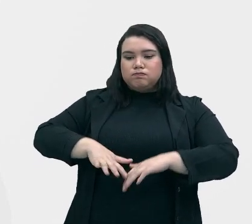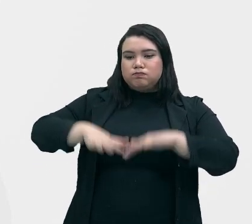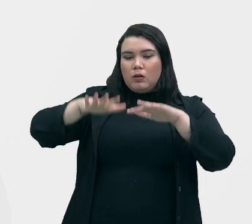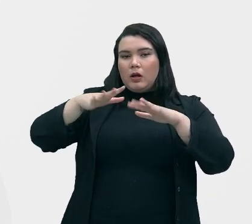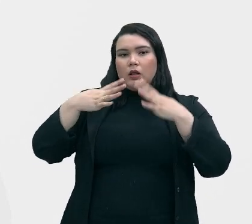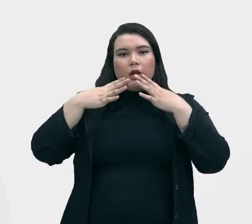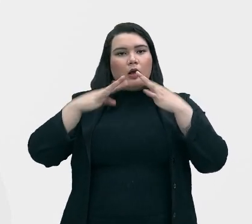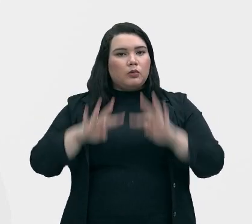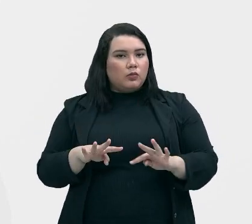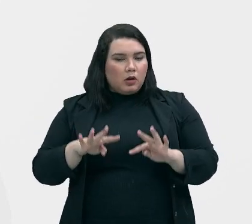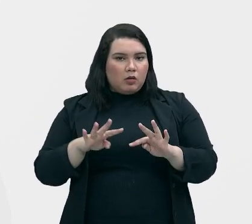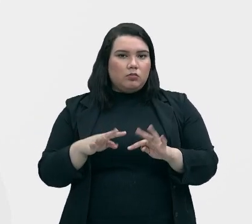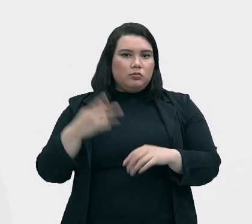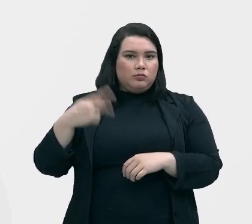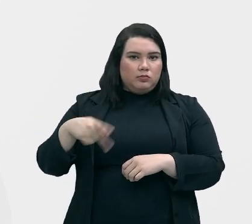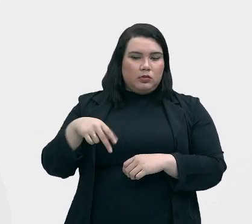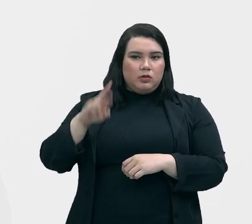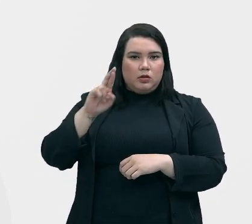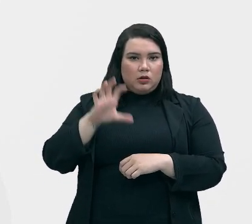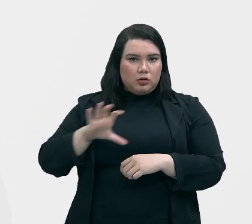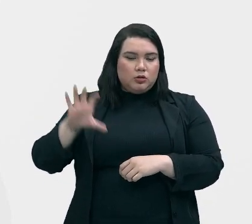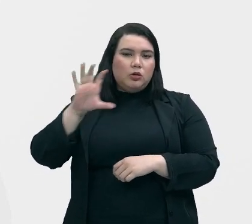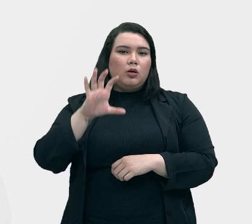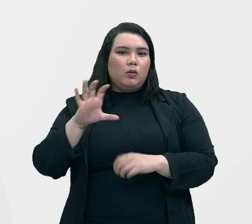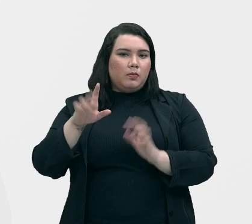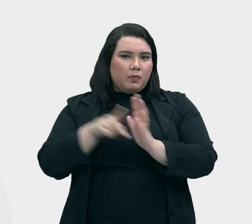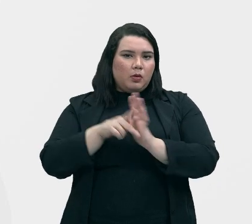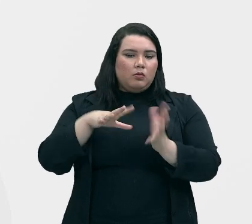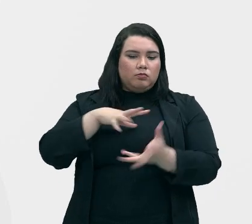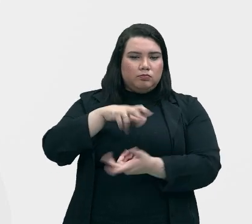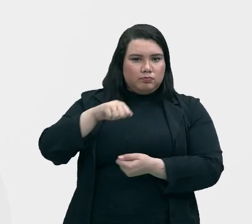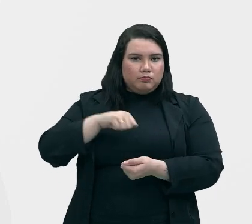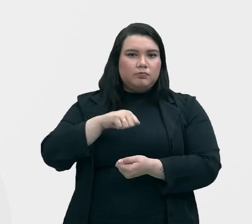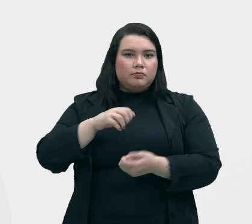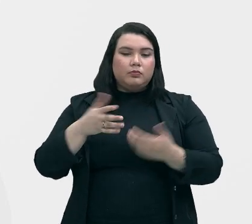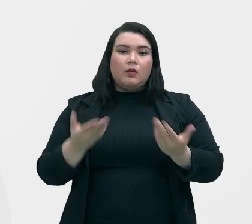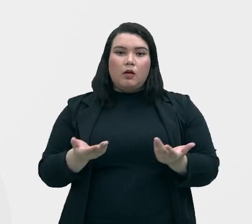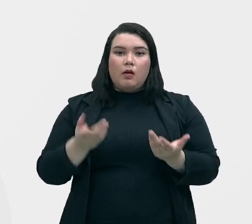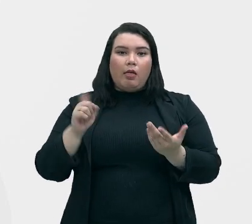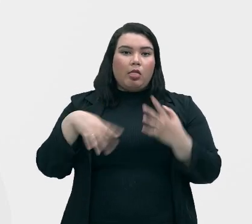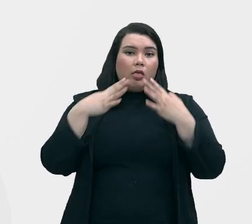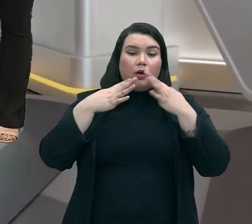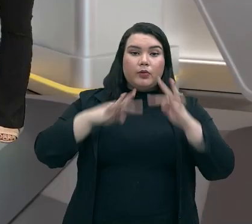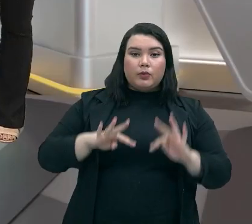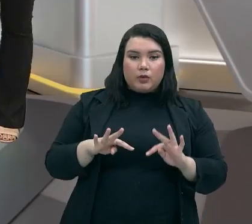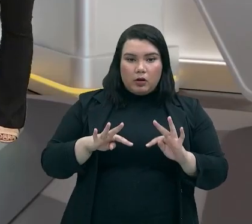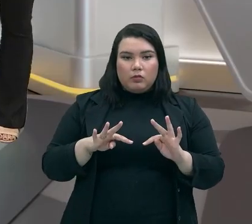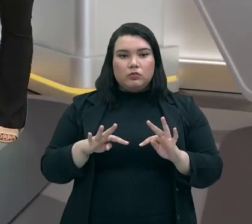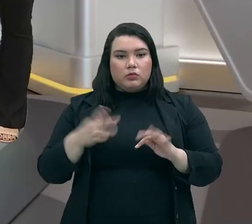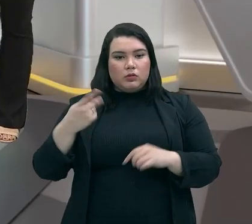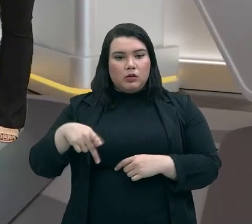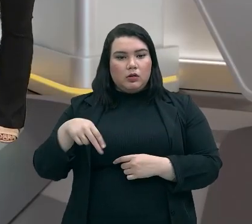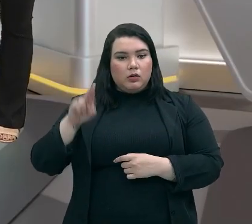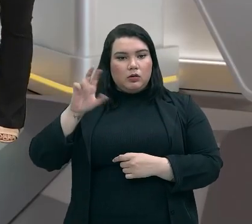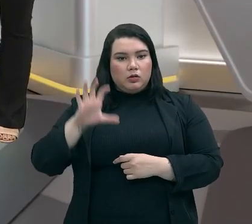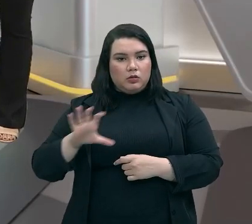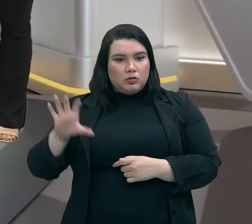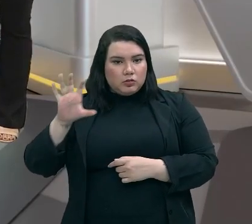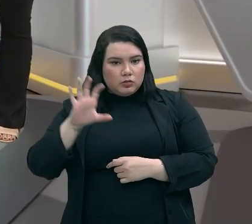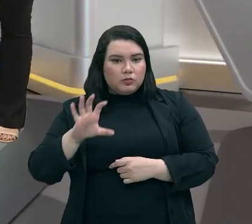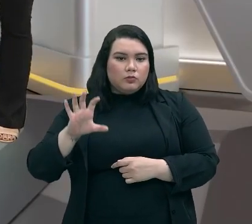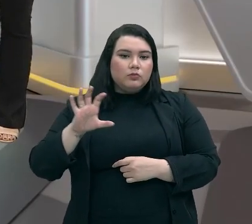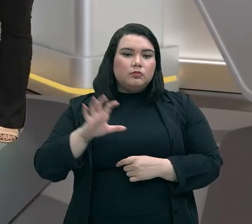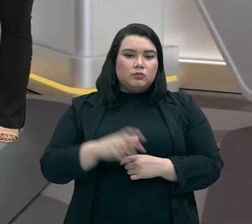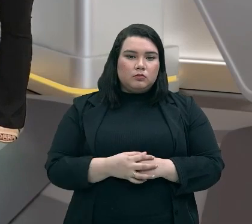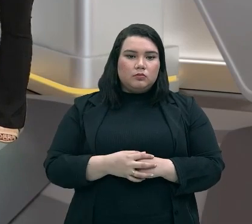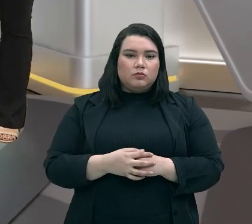do nosso, como chama? Bioma? Ecossistema, né? Então, já é algo natural da nossa região. Inundação é